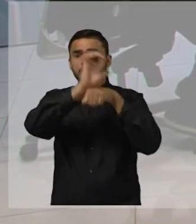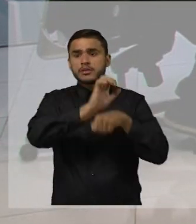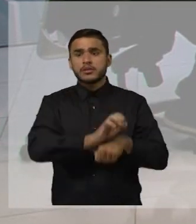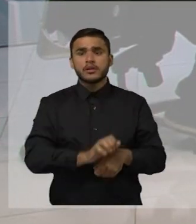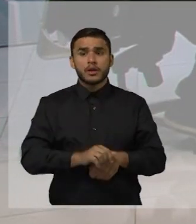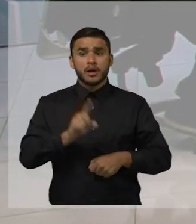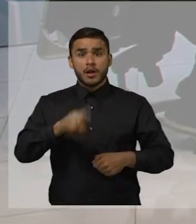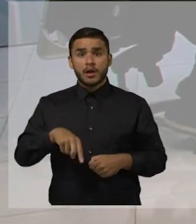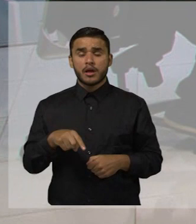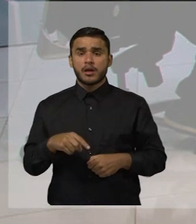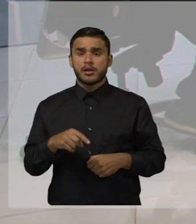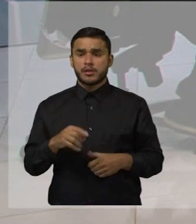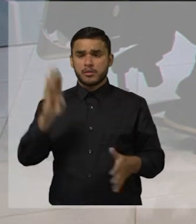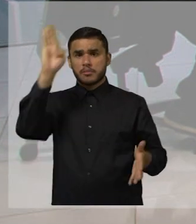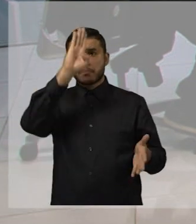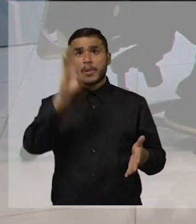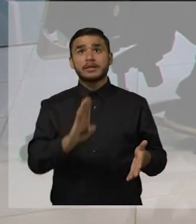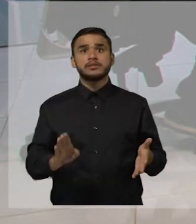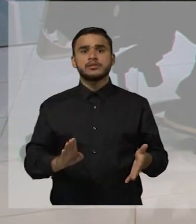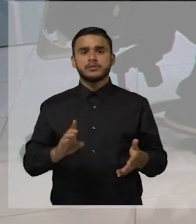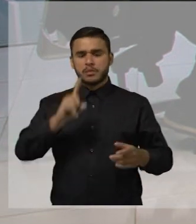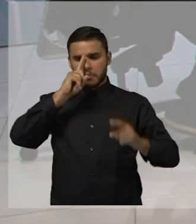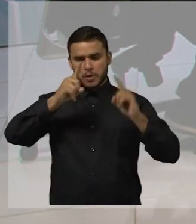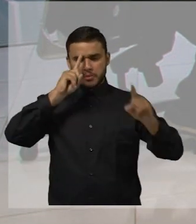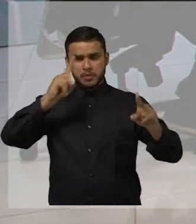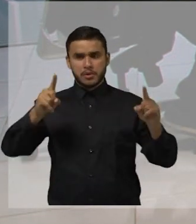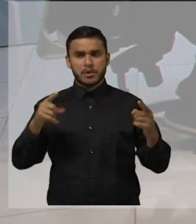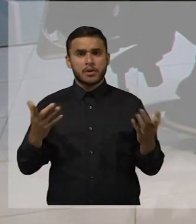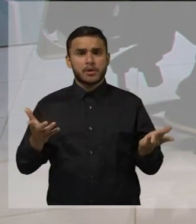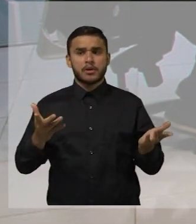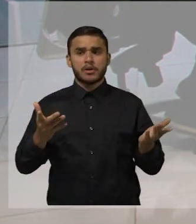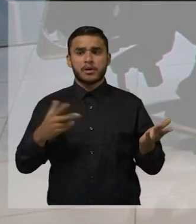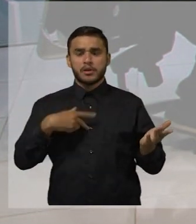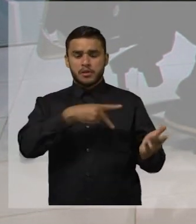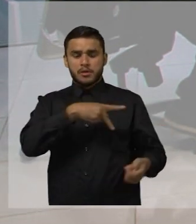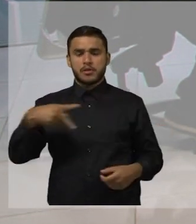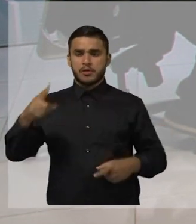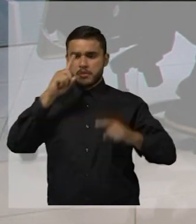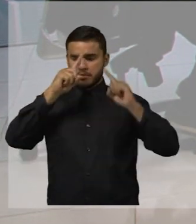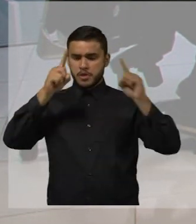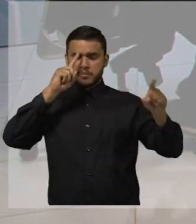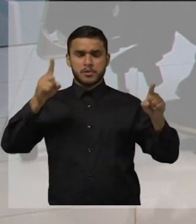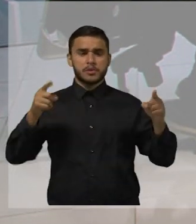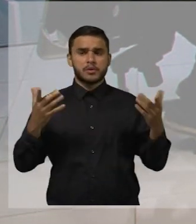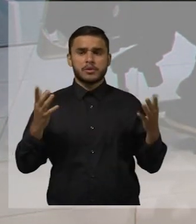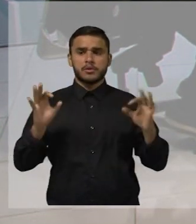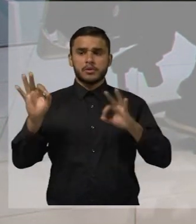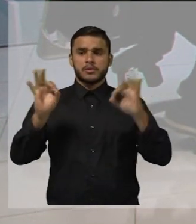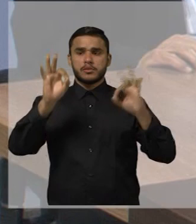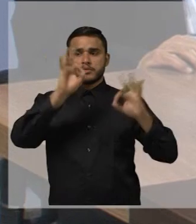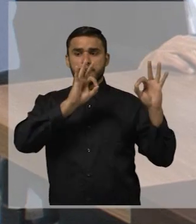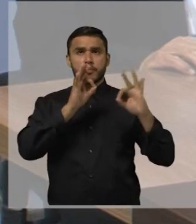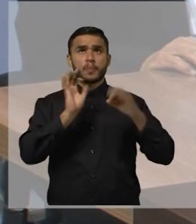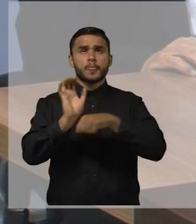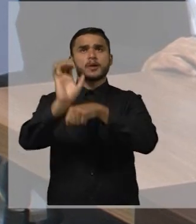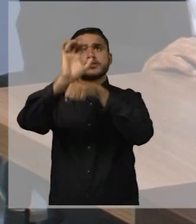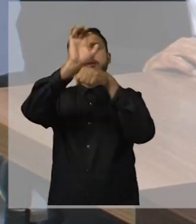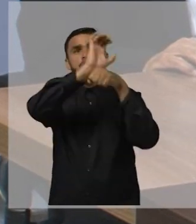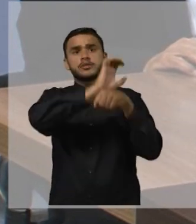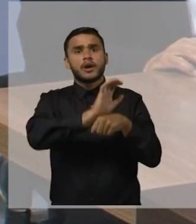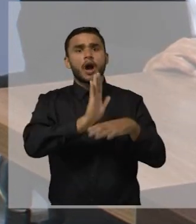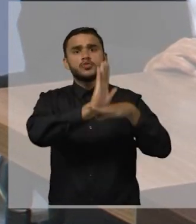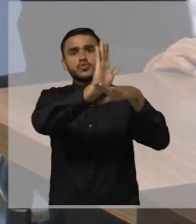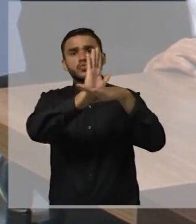temos uma república que eu podia chamar Reino Unido. Pronto. O presidente da república é o rei dos entes. Ou o rei desunido. Desunido.